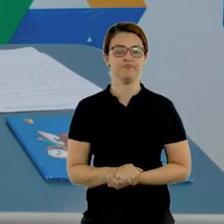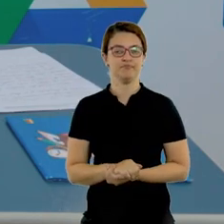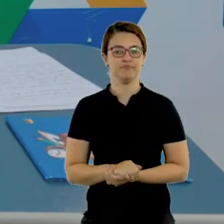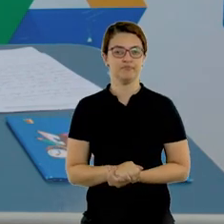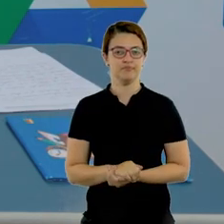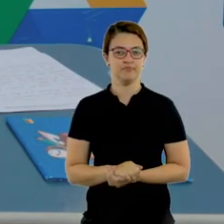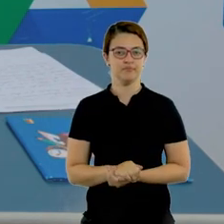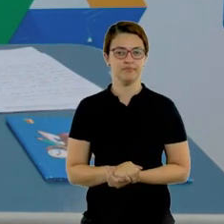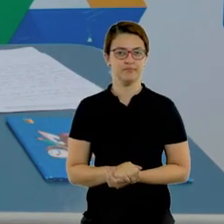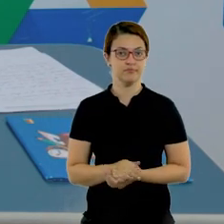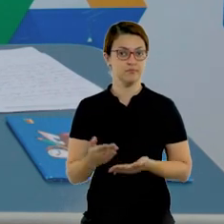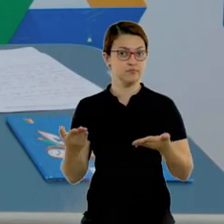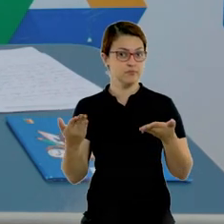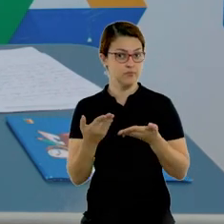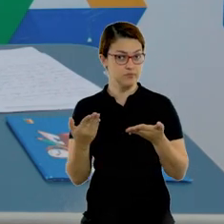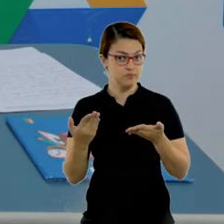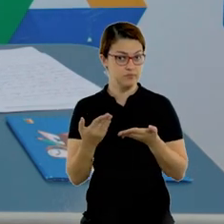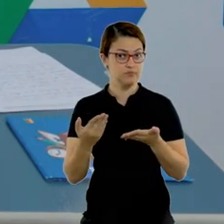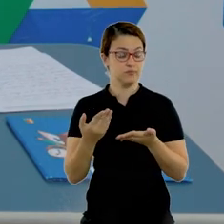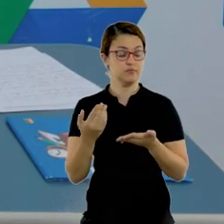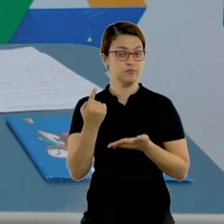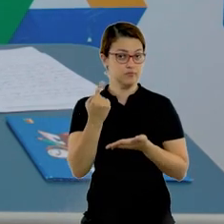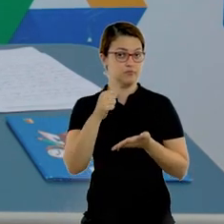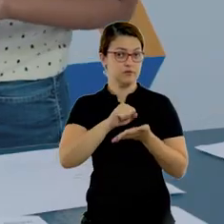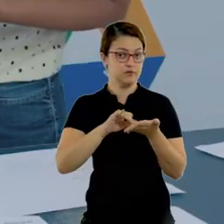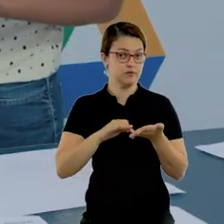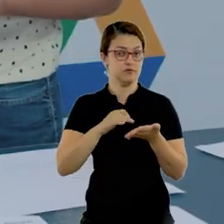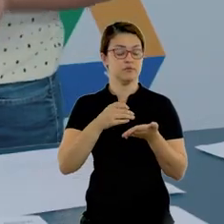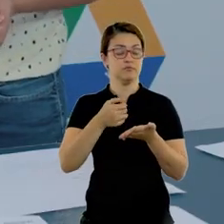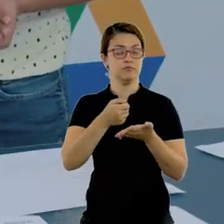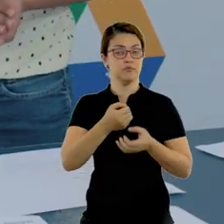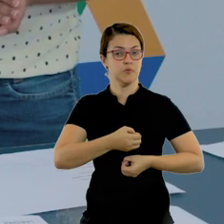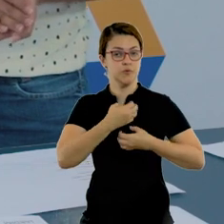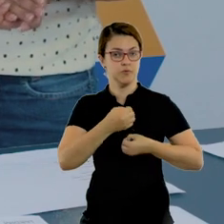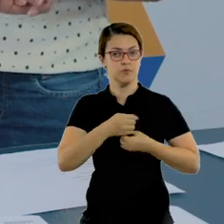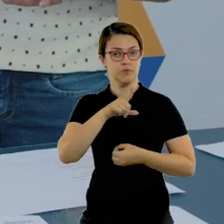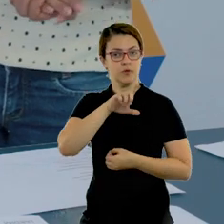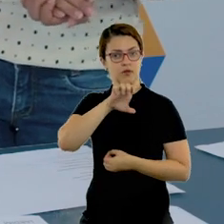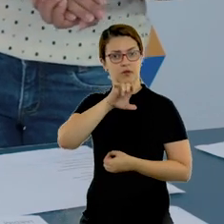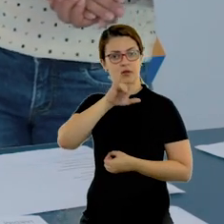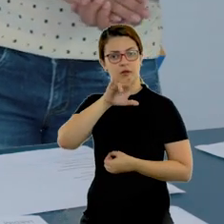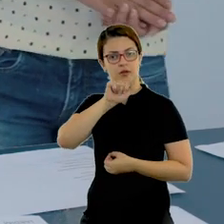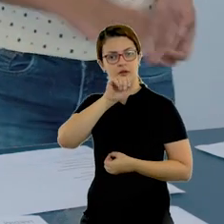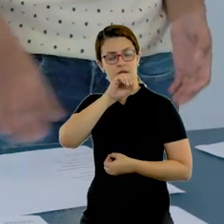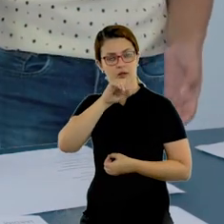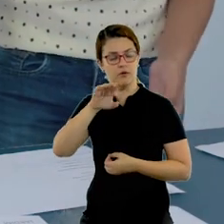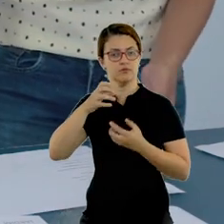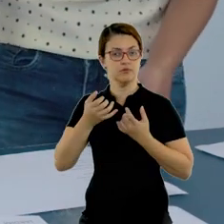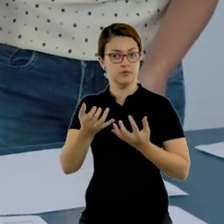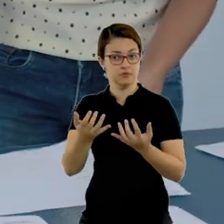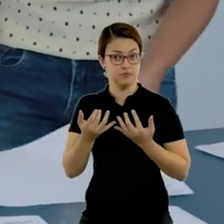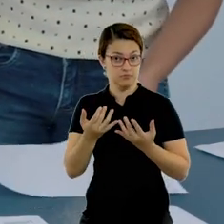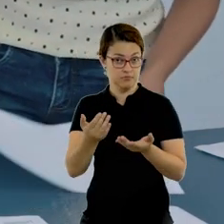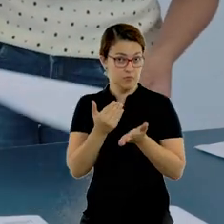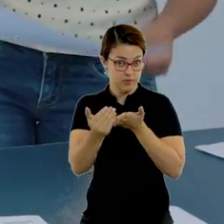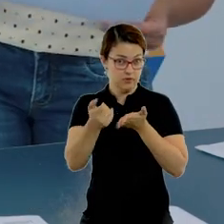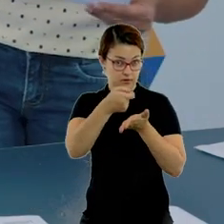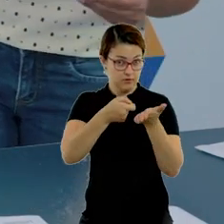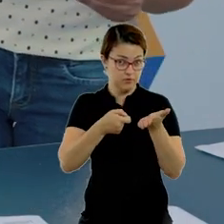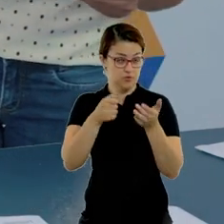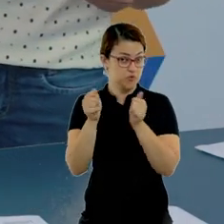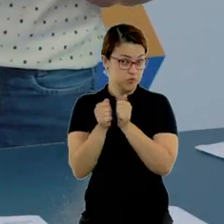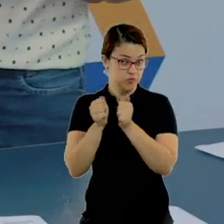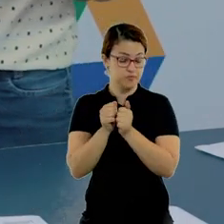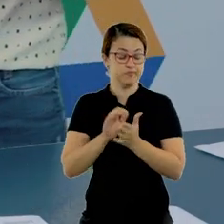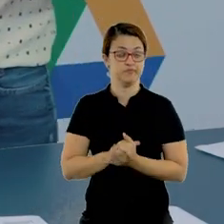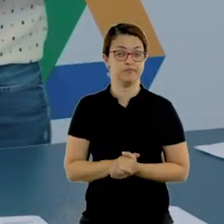Então vamos lá. A atividade número 1 é a leitura do poema Leilão de Jardim, da Cecília Meirelles. Vou fazer a leitura com vocês.